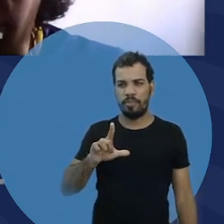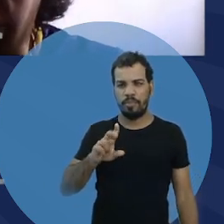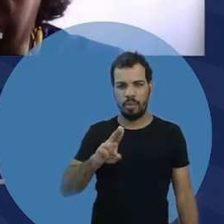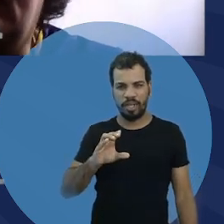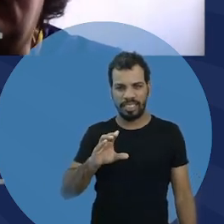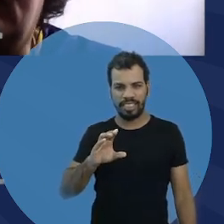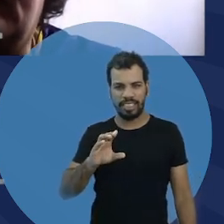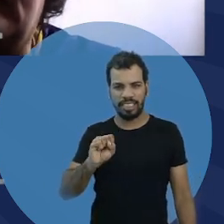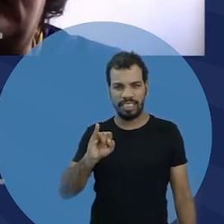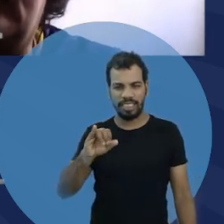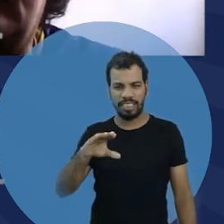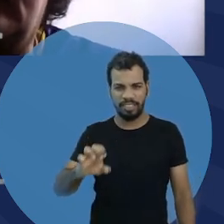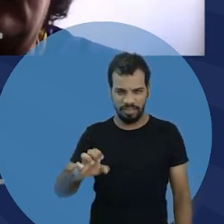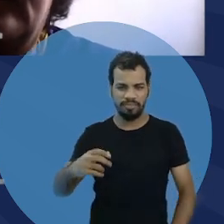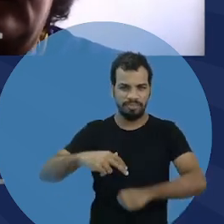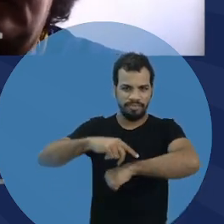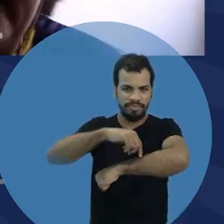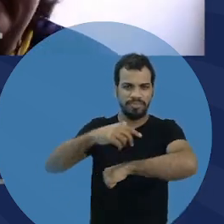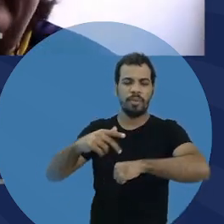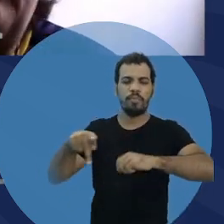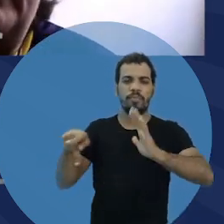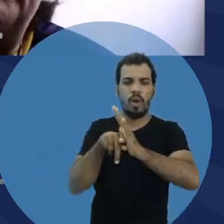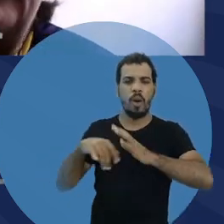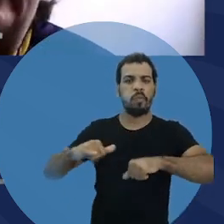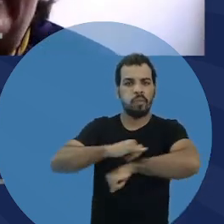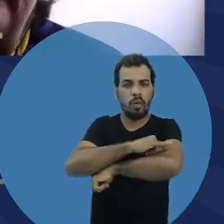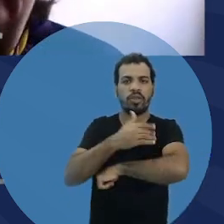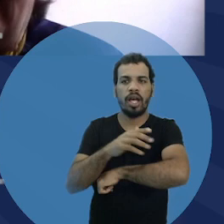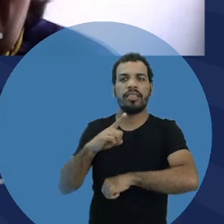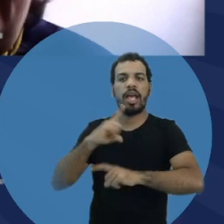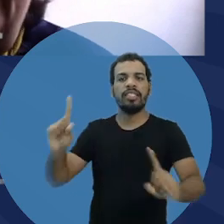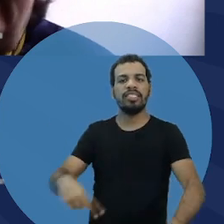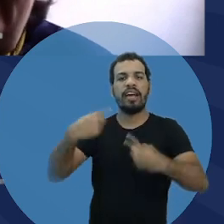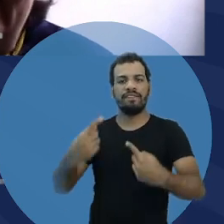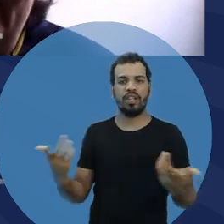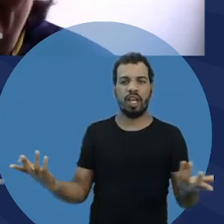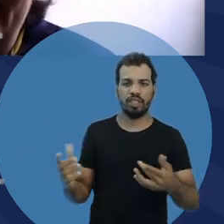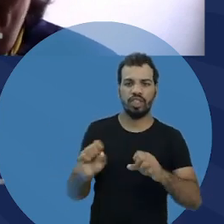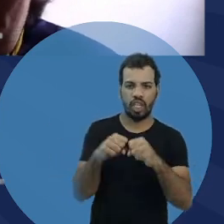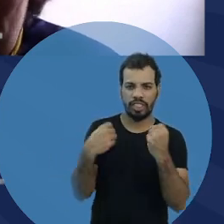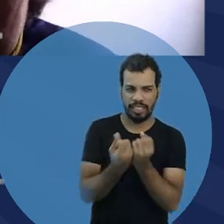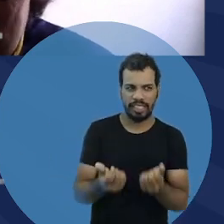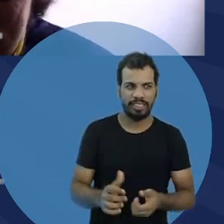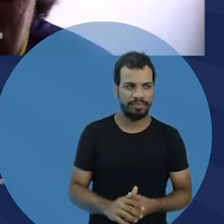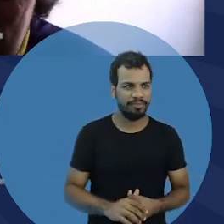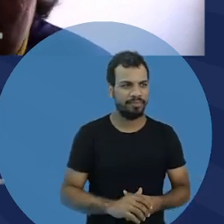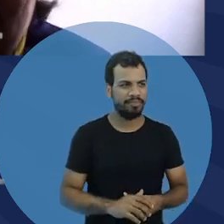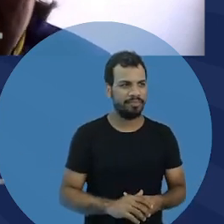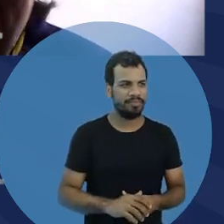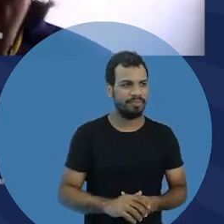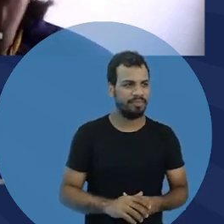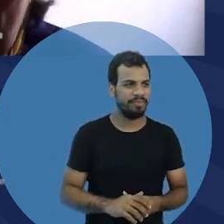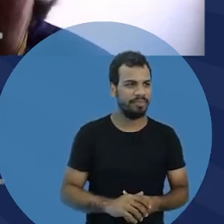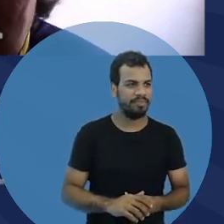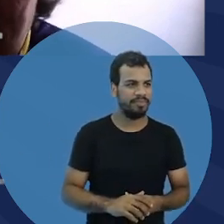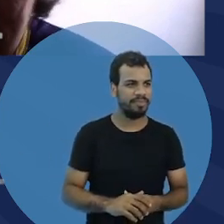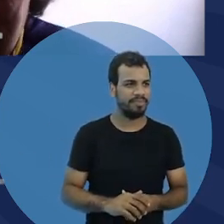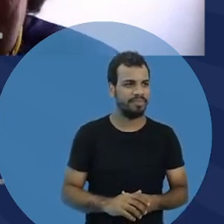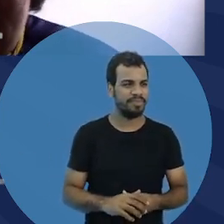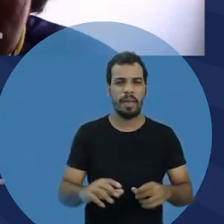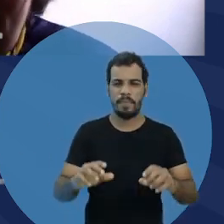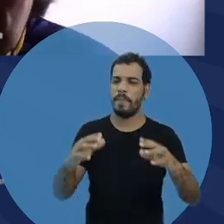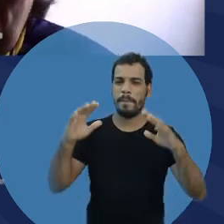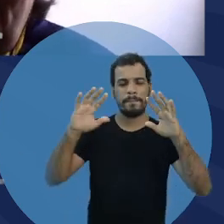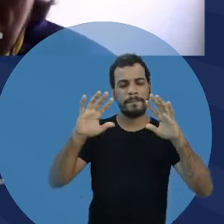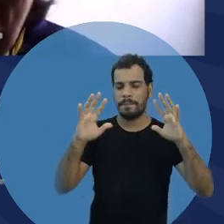na nossa sociedade, tá certo? Sabemos que é um trabalho maravilhoso, Gabriela, sabe? E isso nos